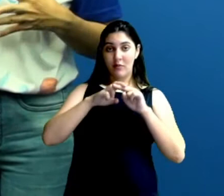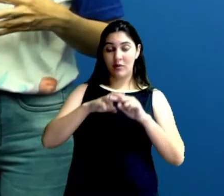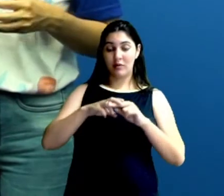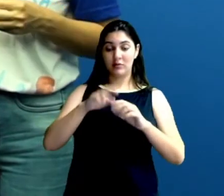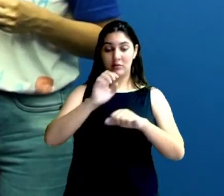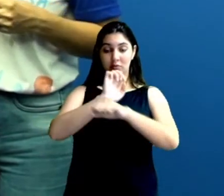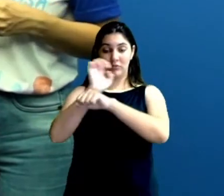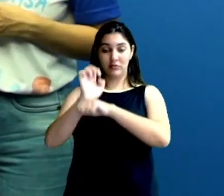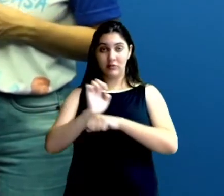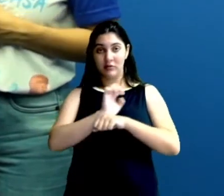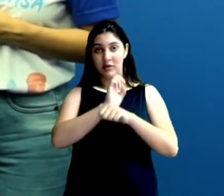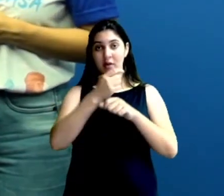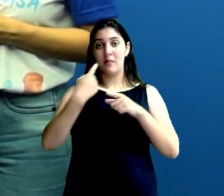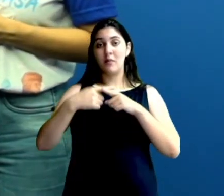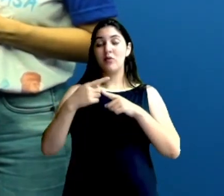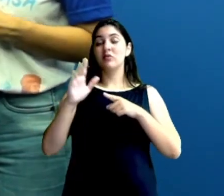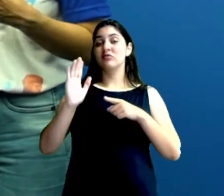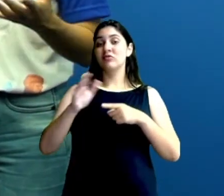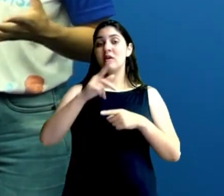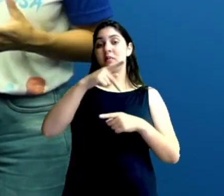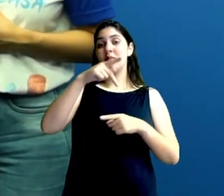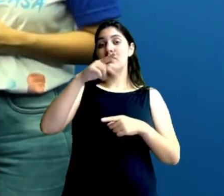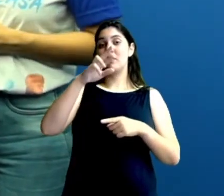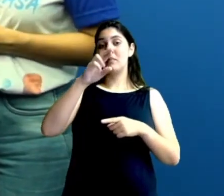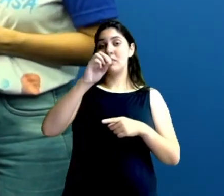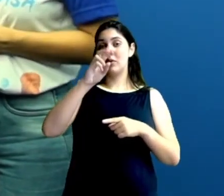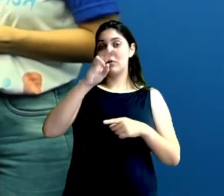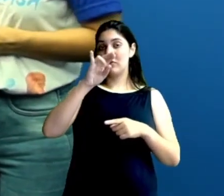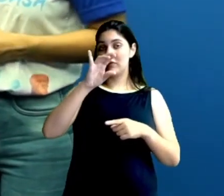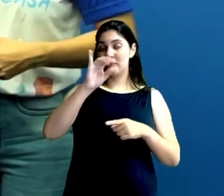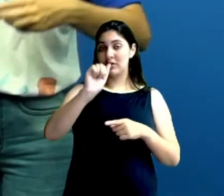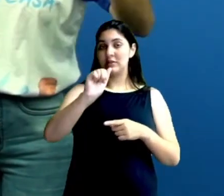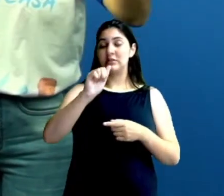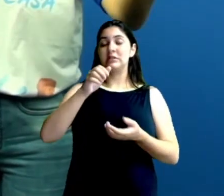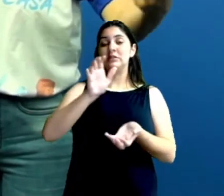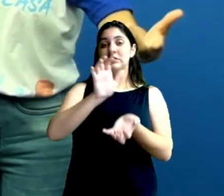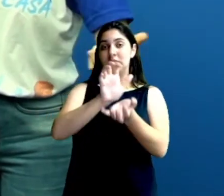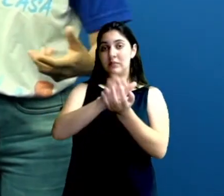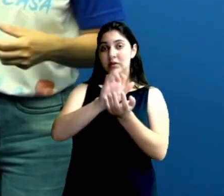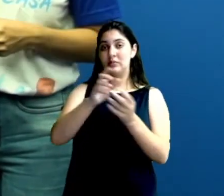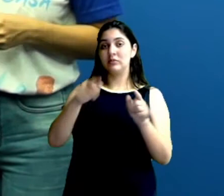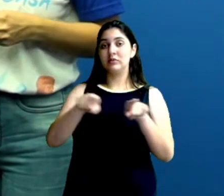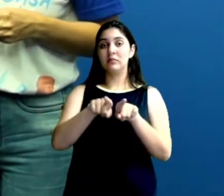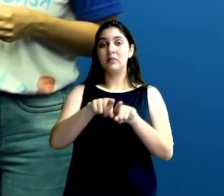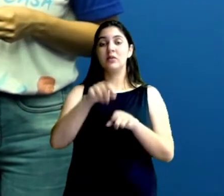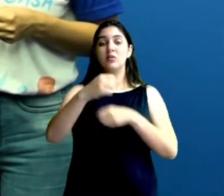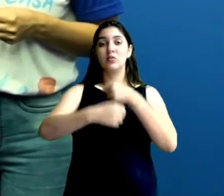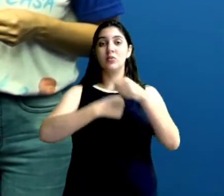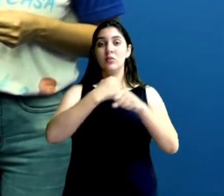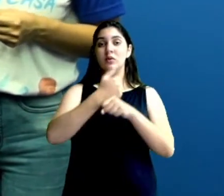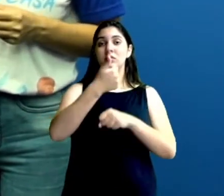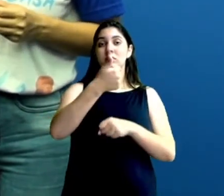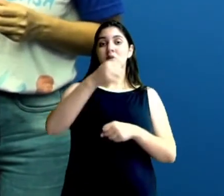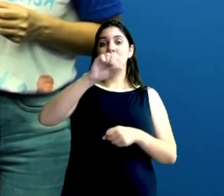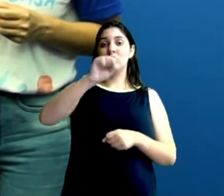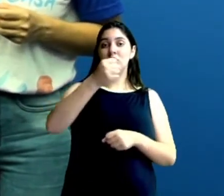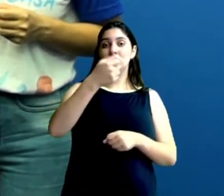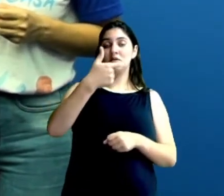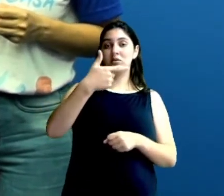era a província de Pernambuco, que era no Império. Em 1824 a gente pode